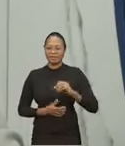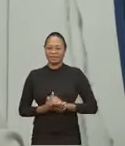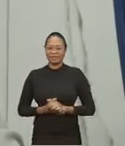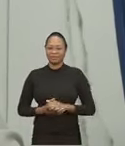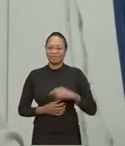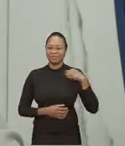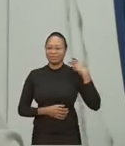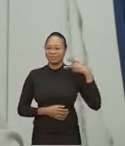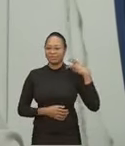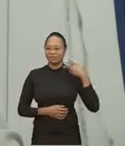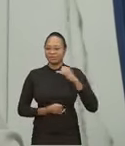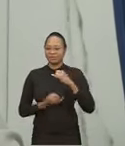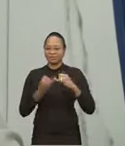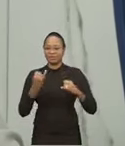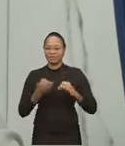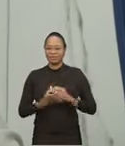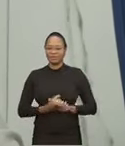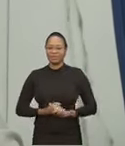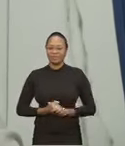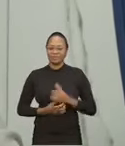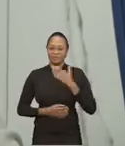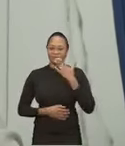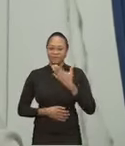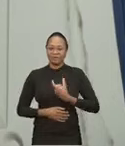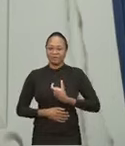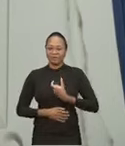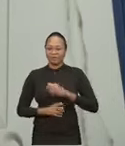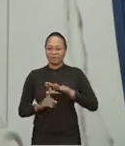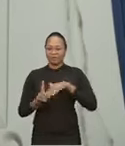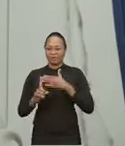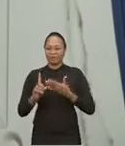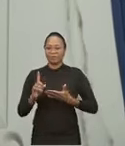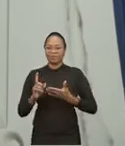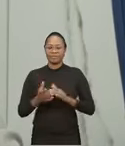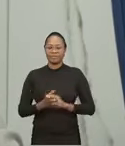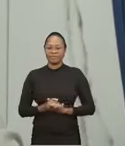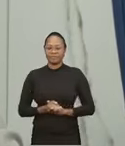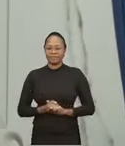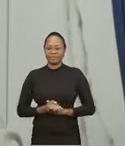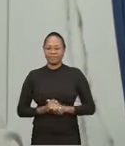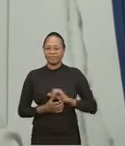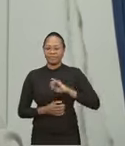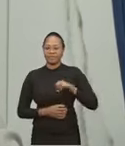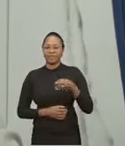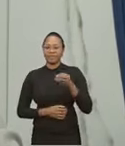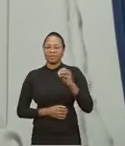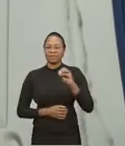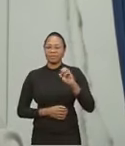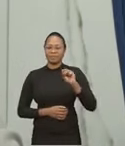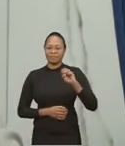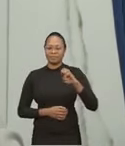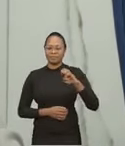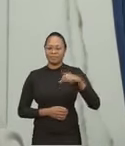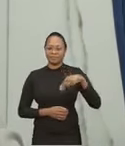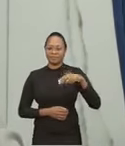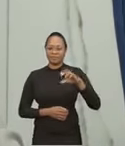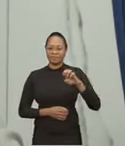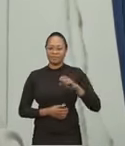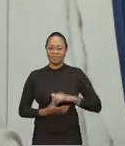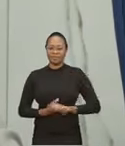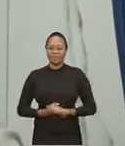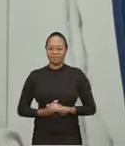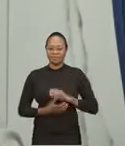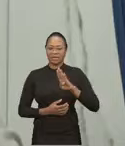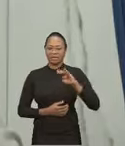autoria do vereador Valdel Pires Cidadania, concede a medalha Zumbi dos Palmares à senhora Joseane Batista da